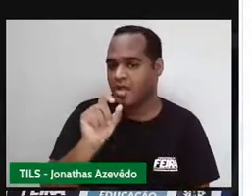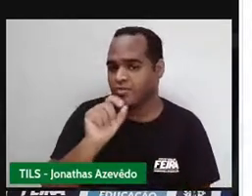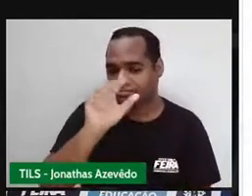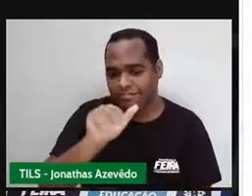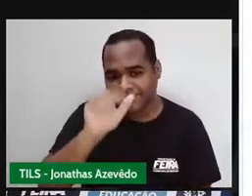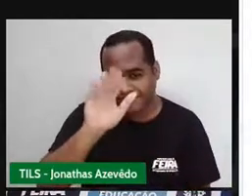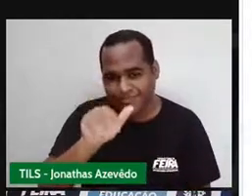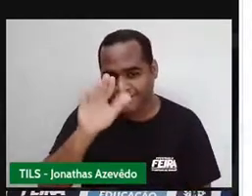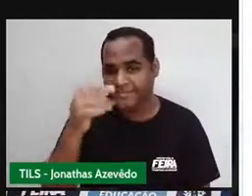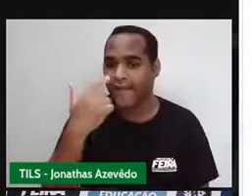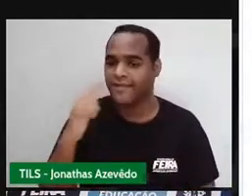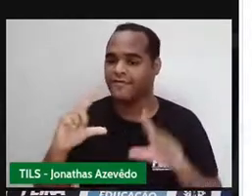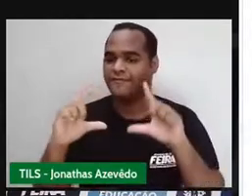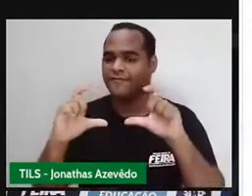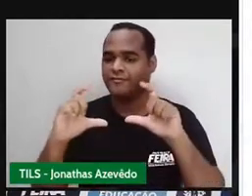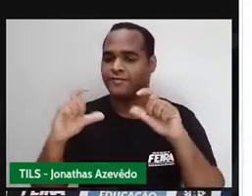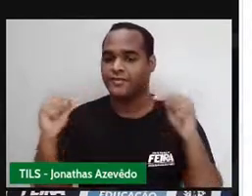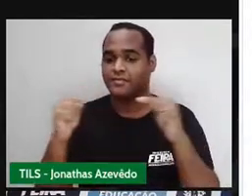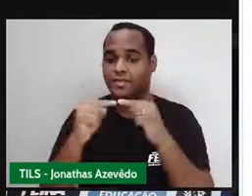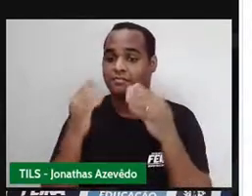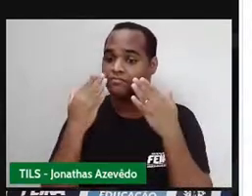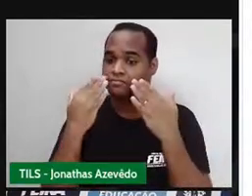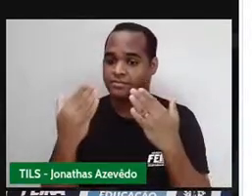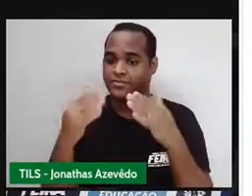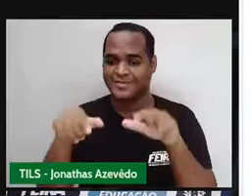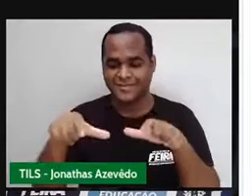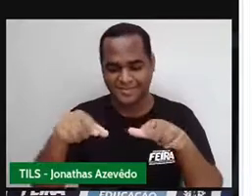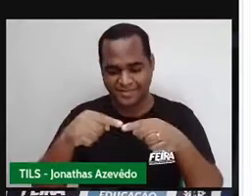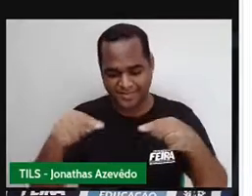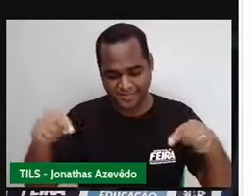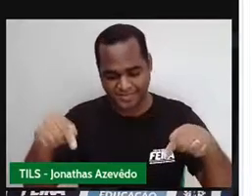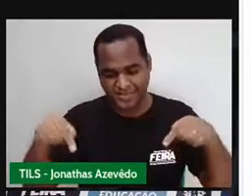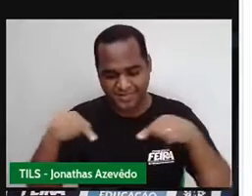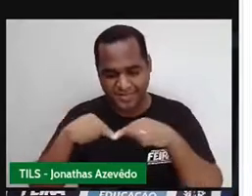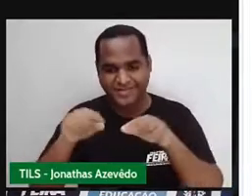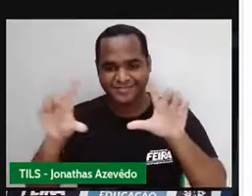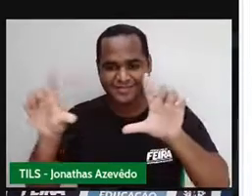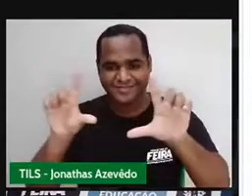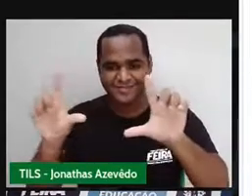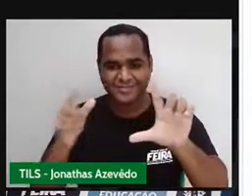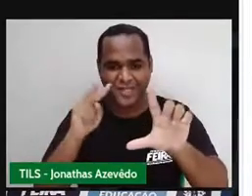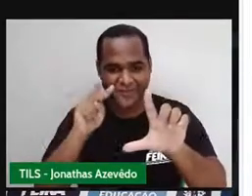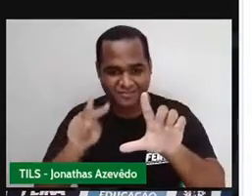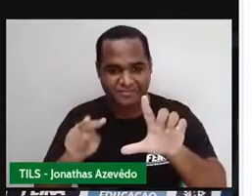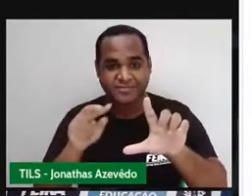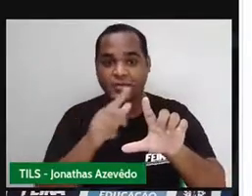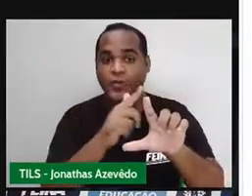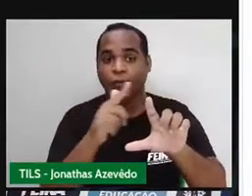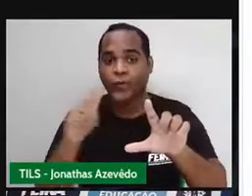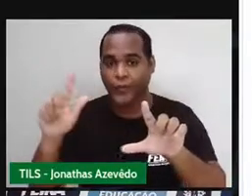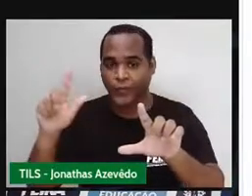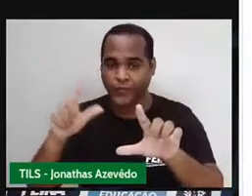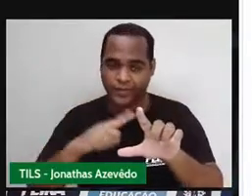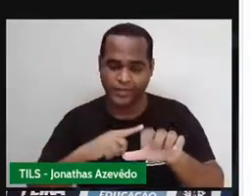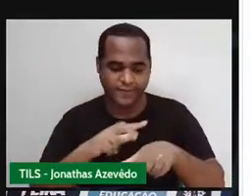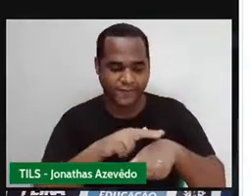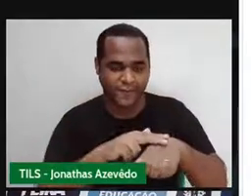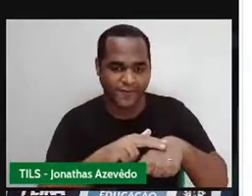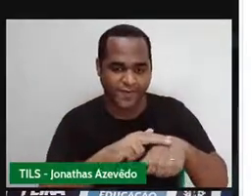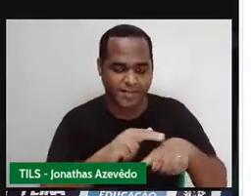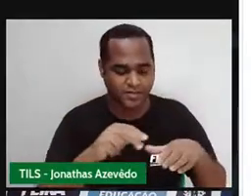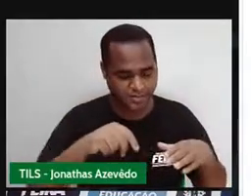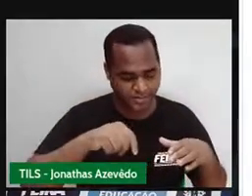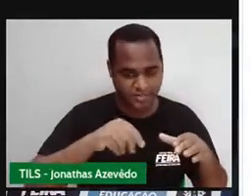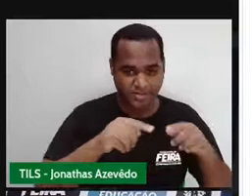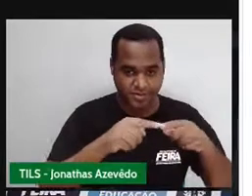figura assim aqui Vai representar a sala tá bom e a essa parte aqui essa figura asinha de verde vai